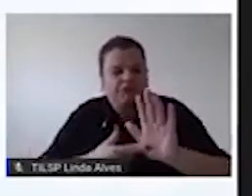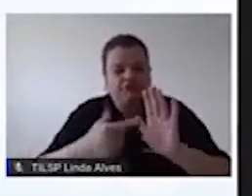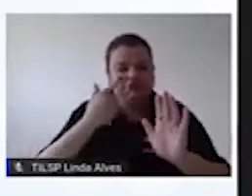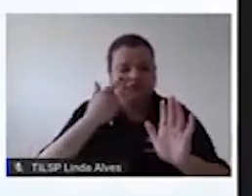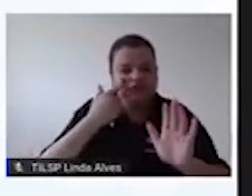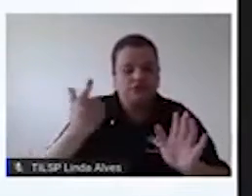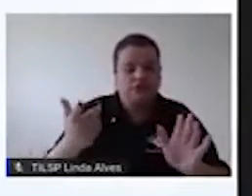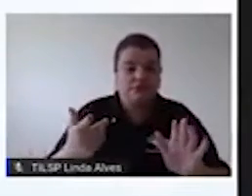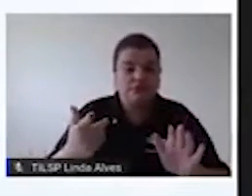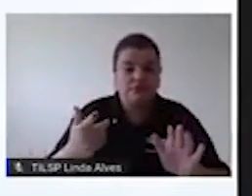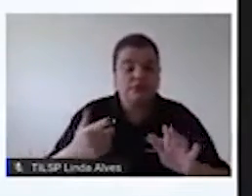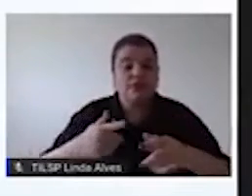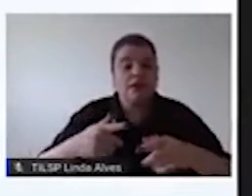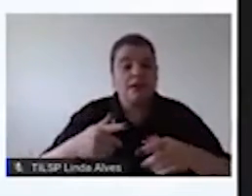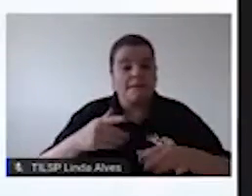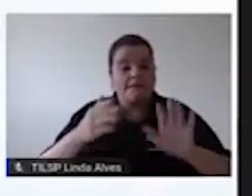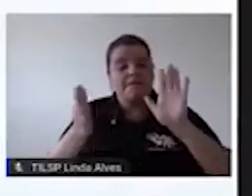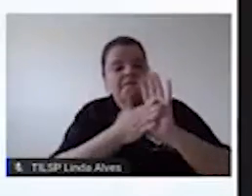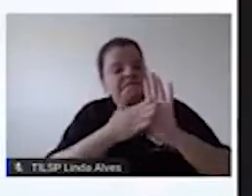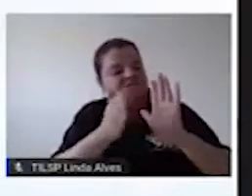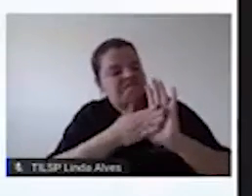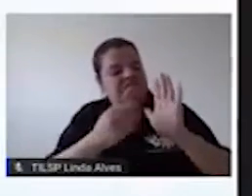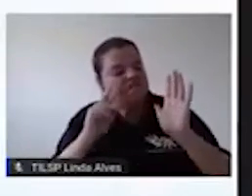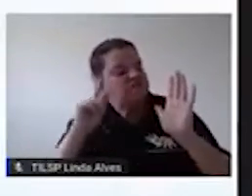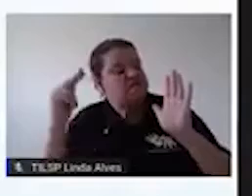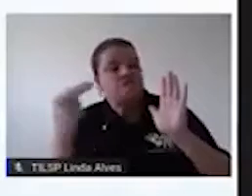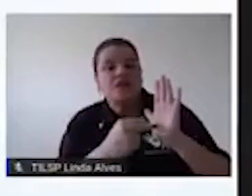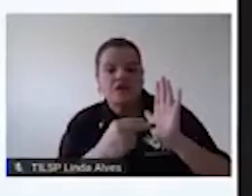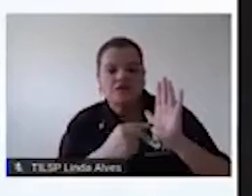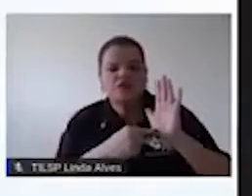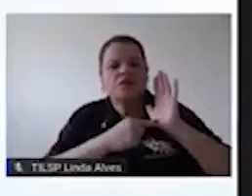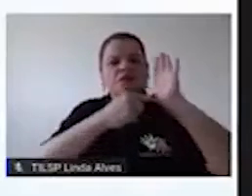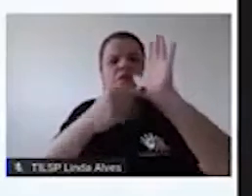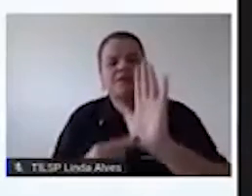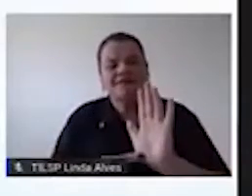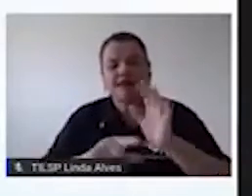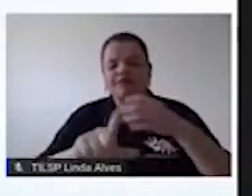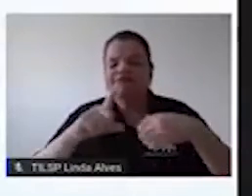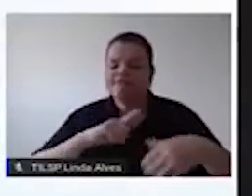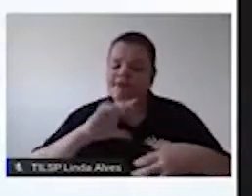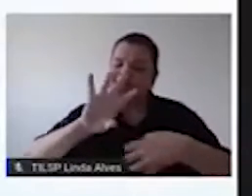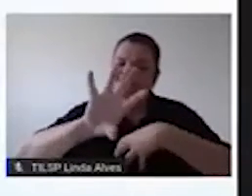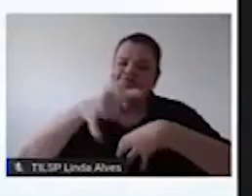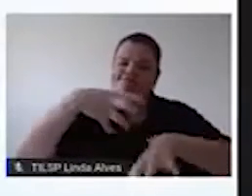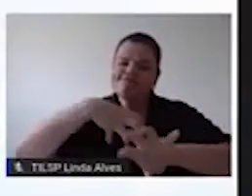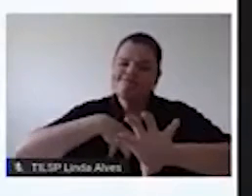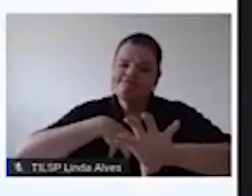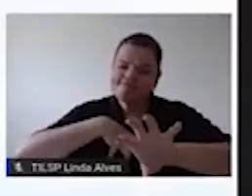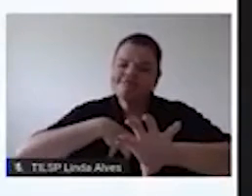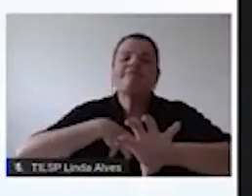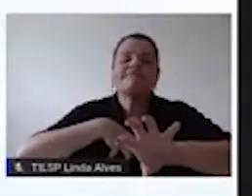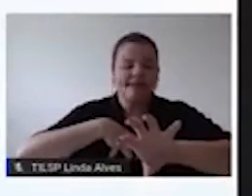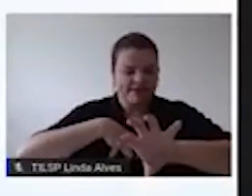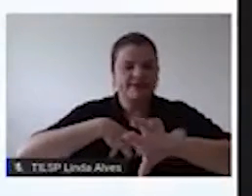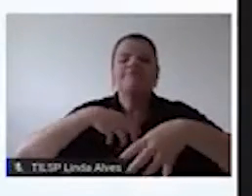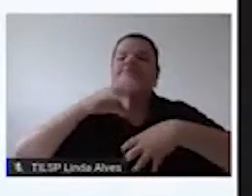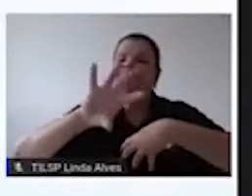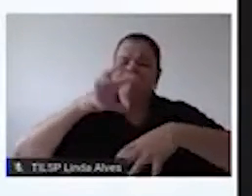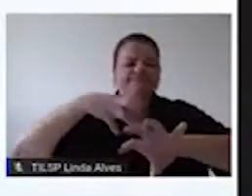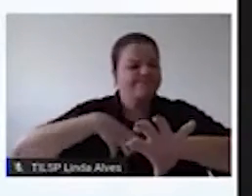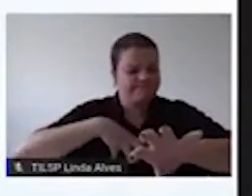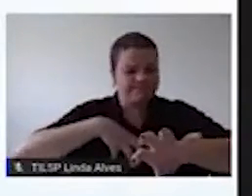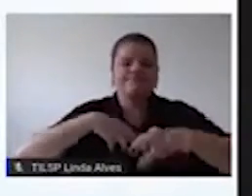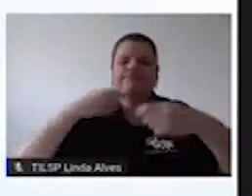vai representar e tudo mais, tem que ter uma coisa que é fundamental, que é a empatia. A empatia, ela tem a